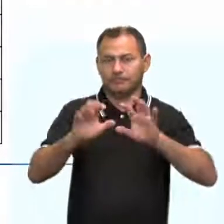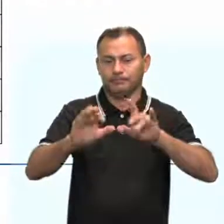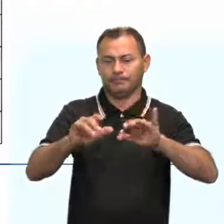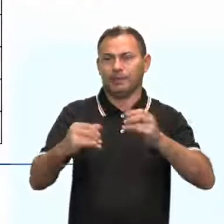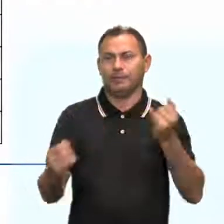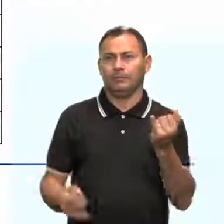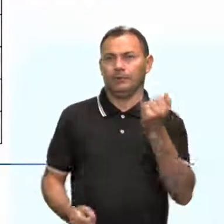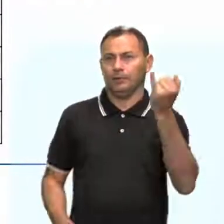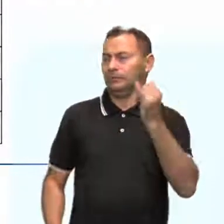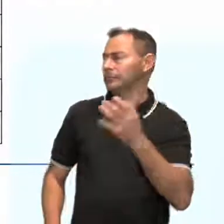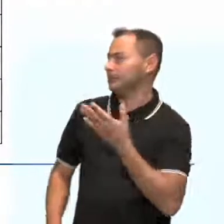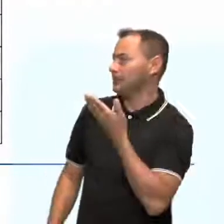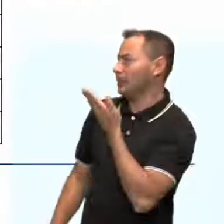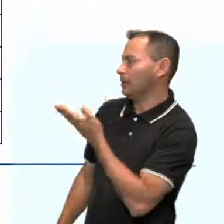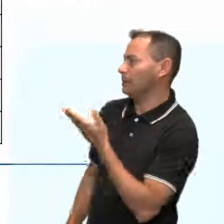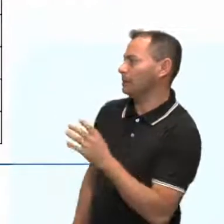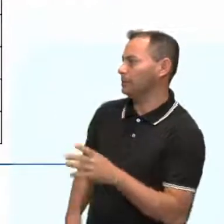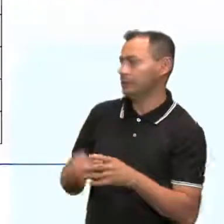muito importantes